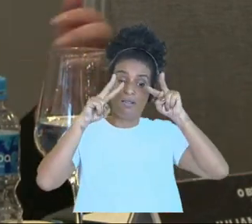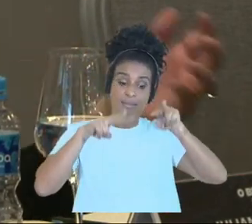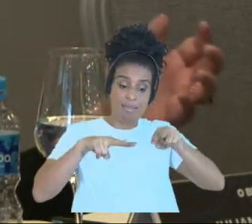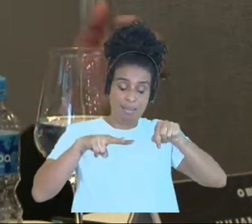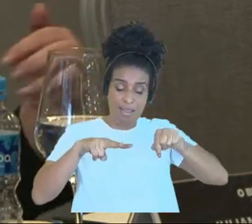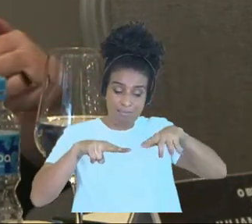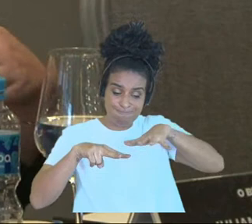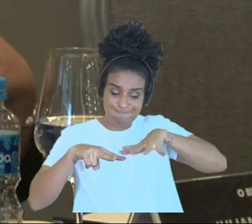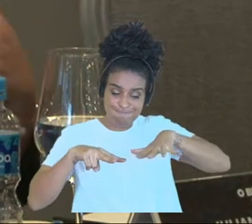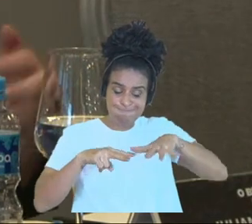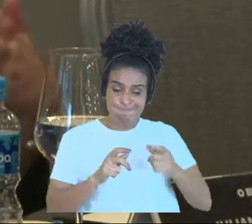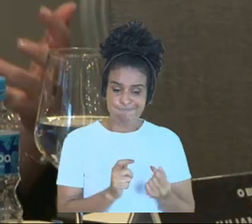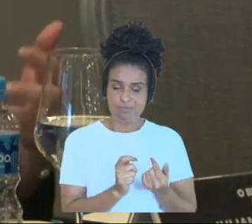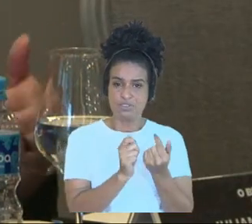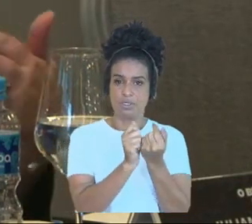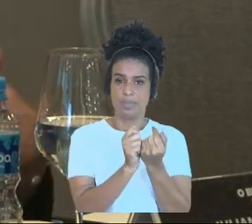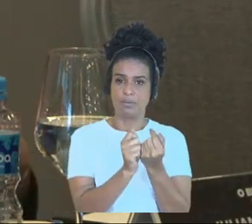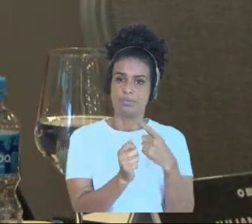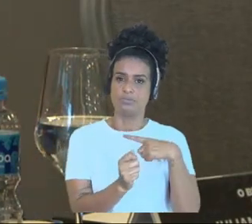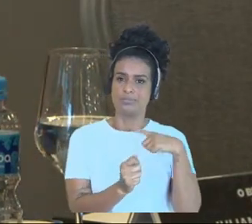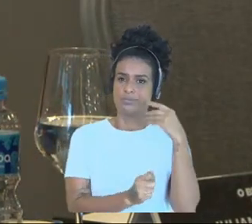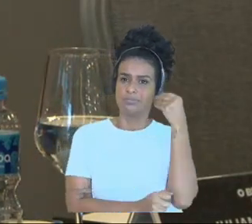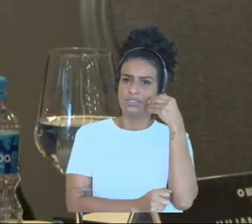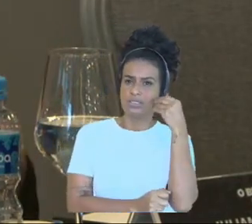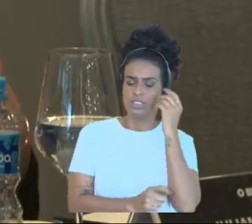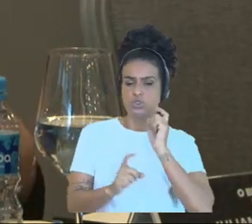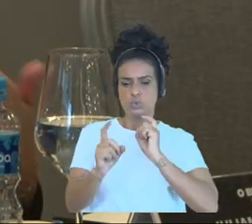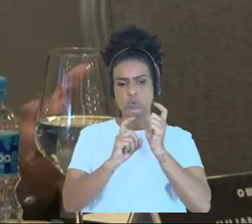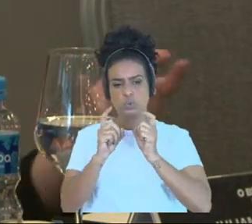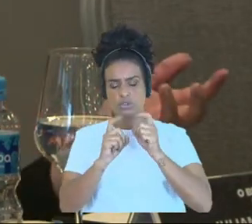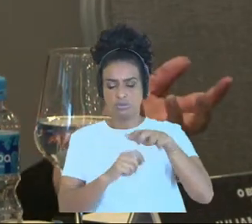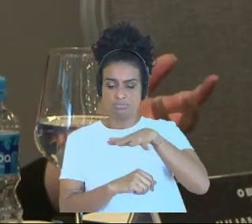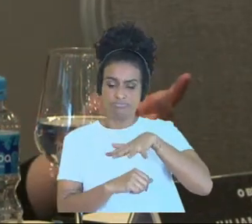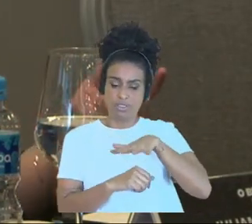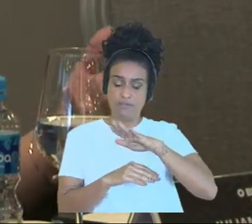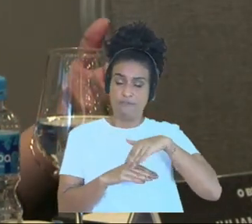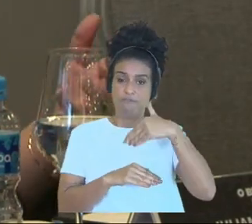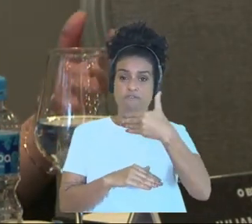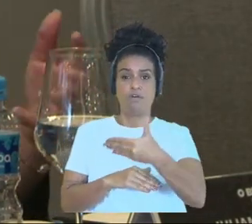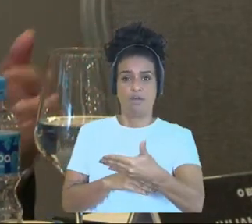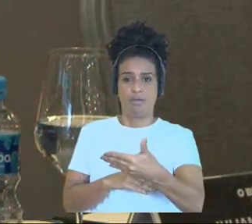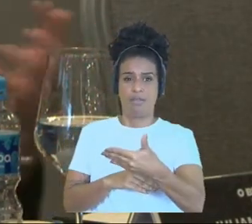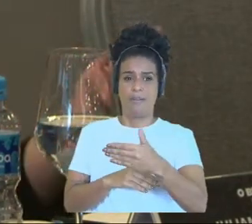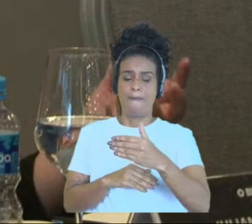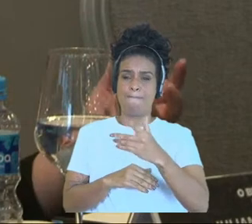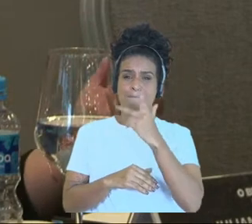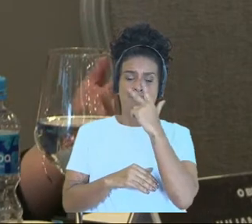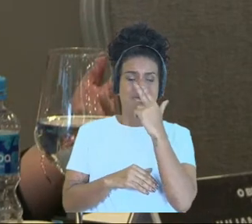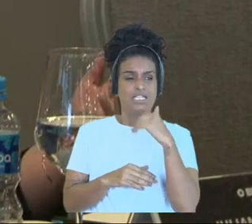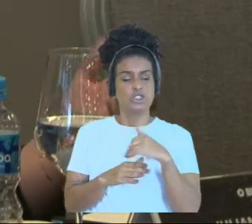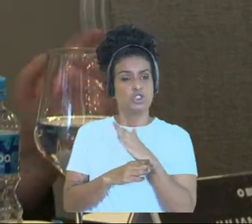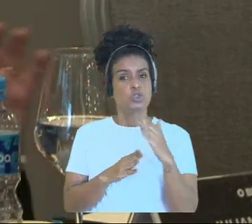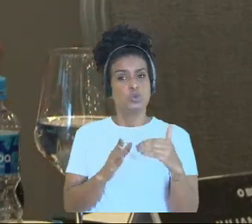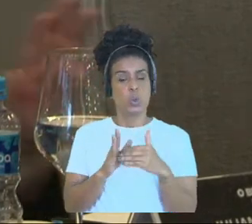gente esquece, quando a gente tenta discutir como viabilizar um espaço por fora do orçamento, é como se tudo que tivesse dentro do orçamento tivesse ali seu